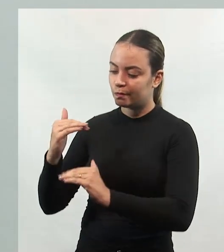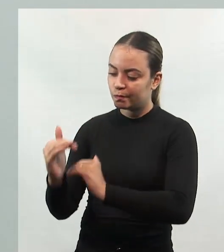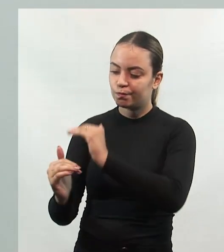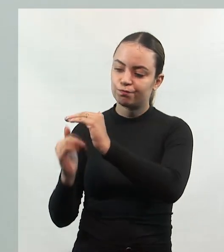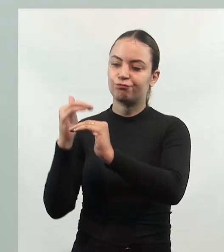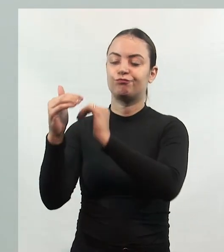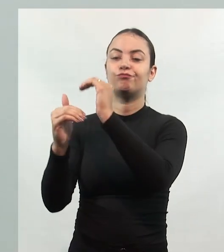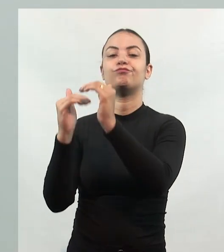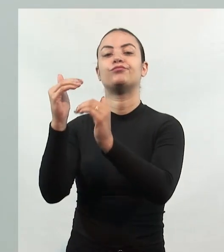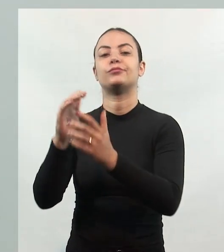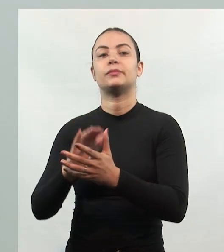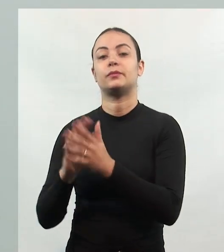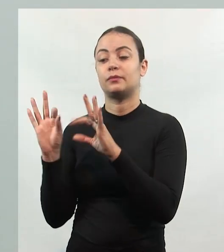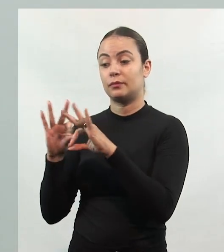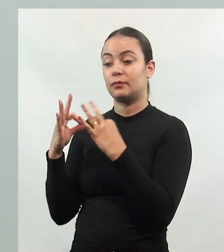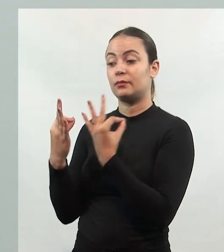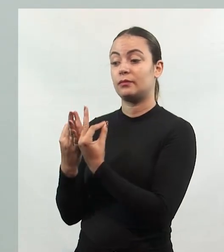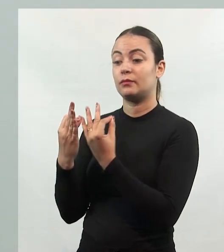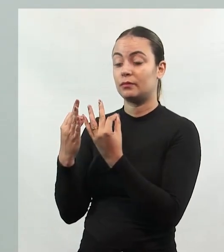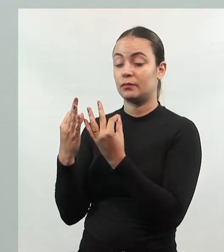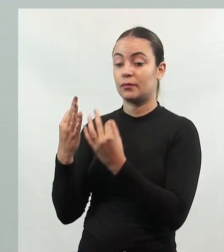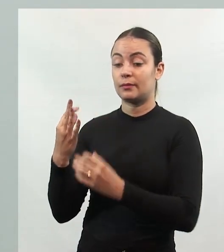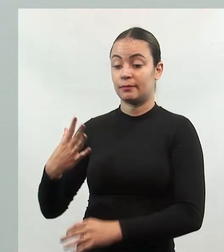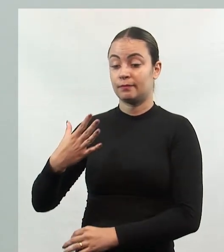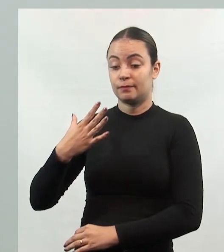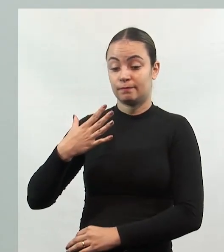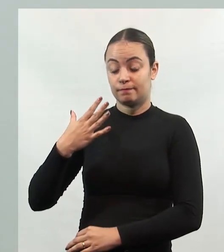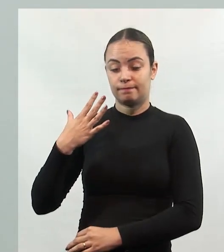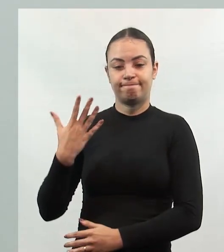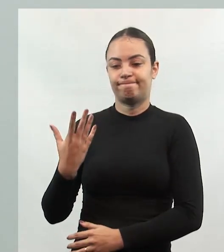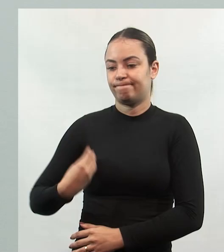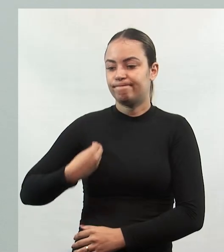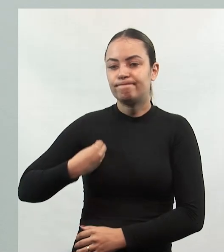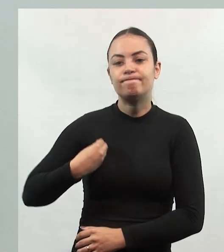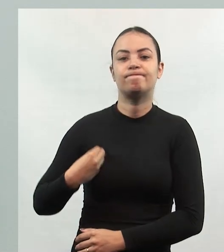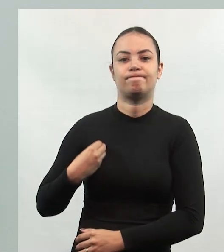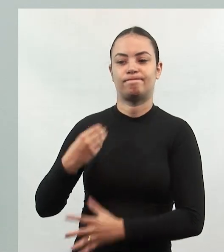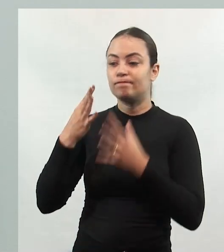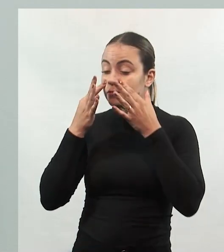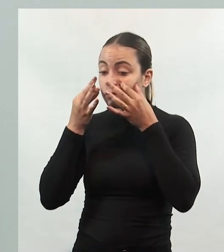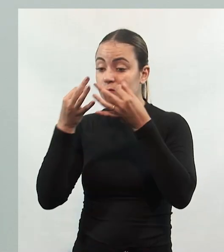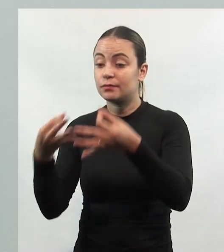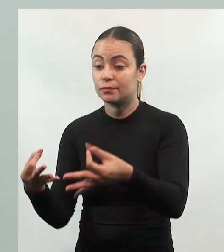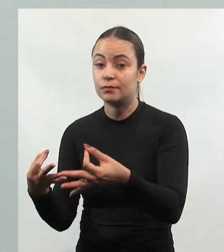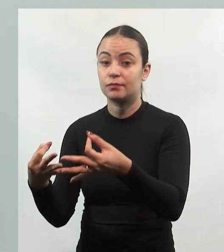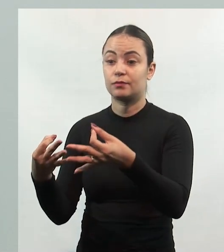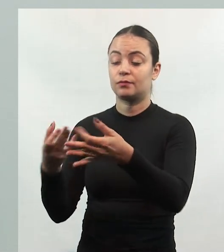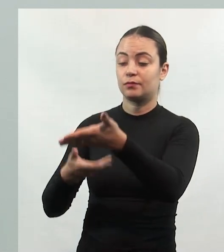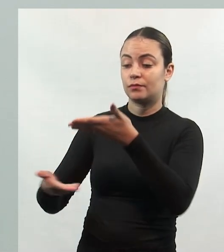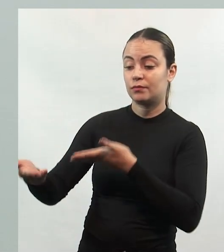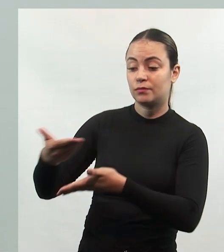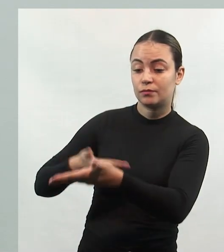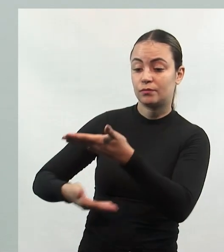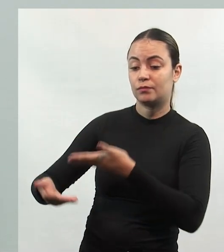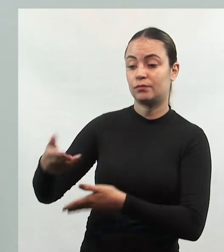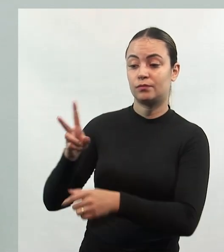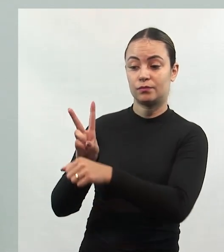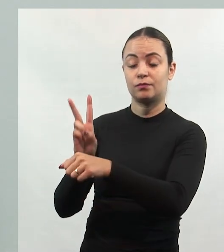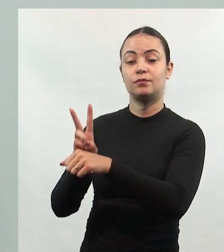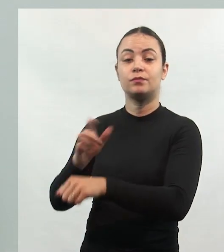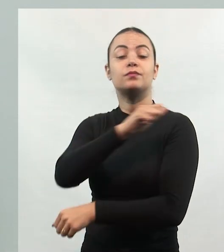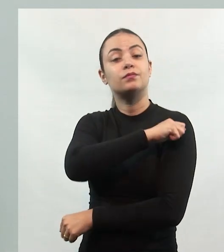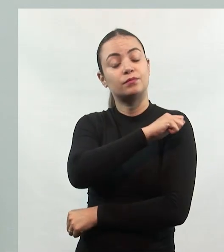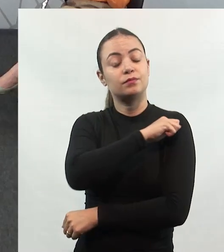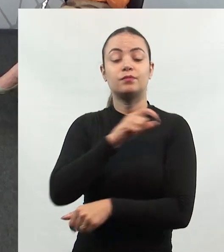filhos, né, e que a gente possa valorizar cada momento educacional que, enquanto estudante, nós temos. Então, muito obrigada, fiquei muito